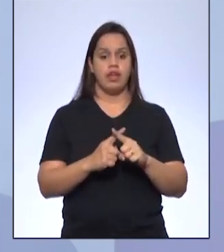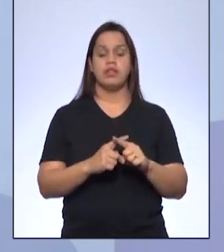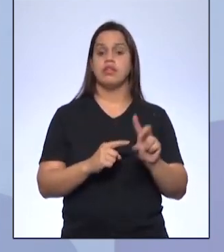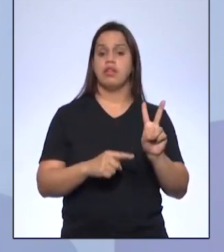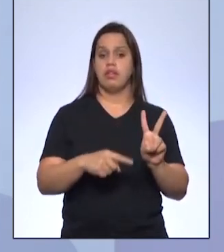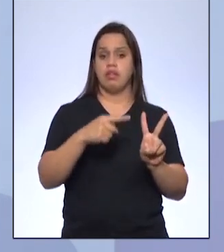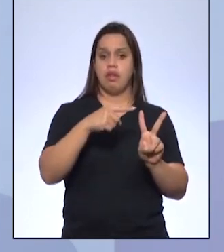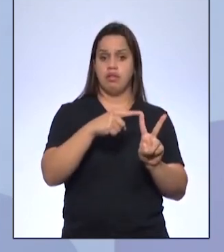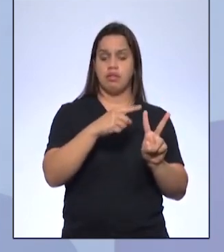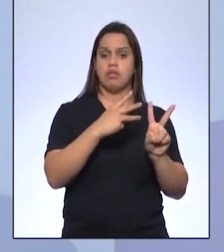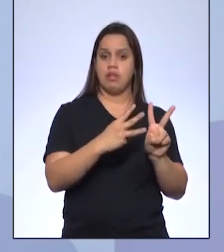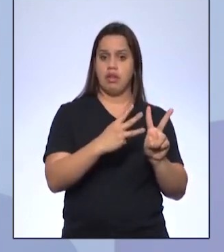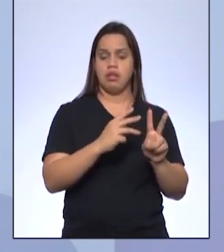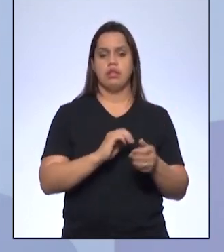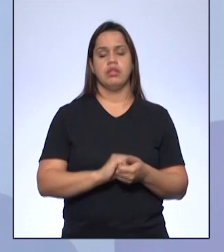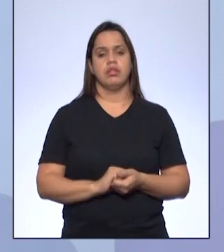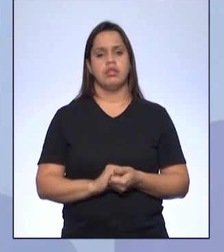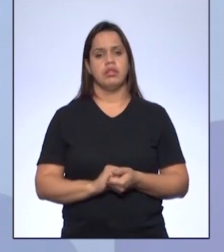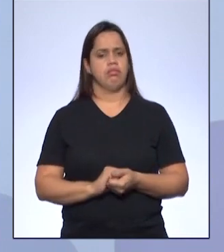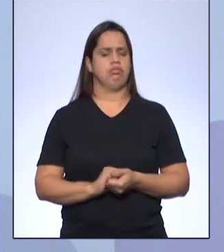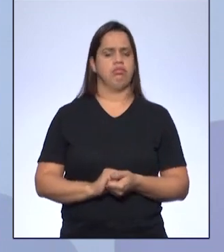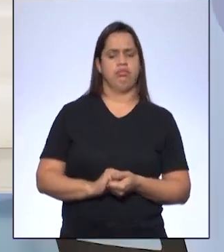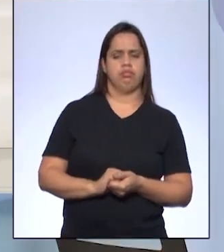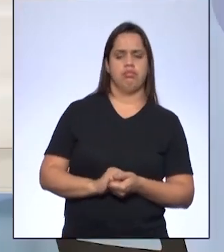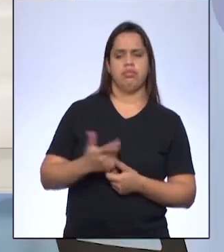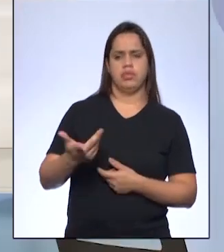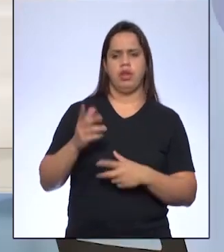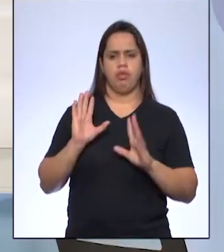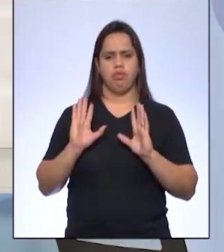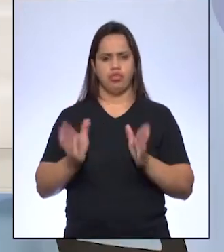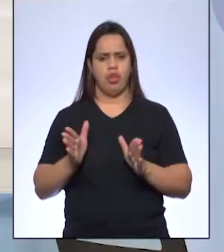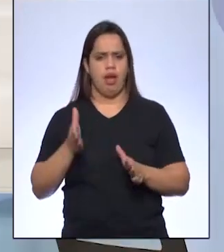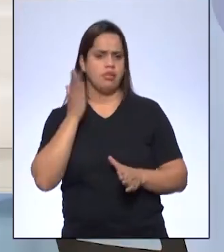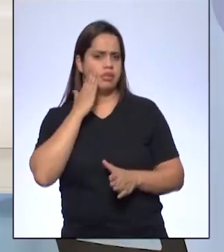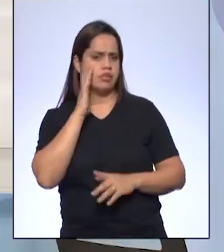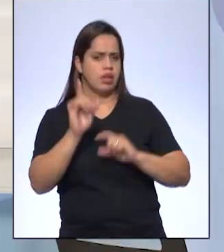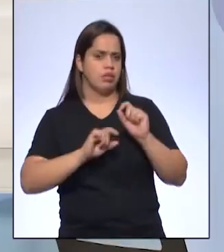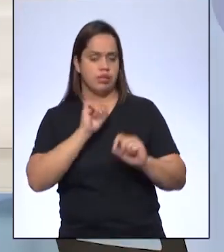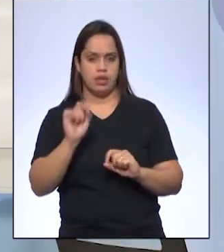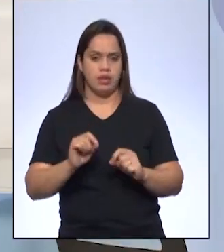de 3. Opa! Eu já sei, então, que